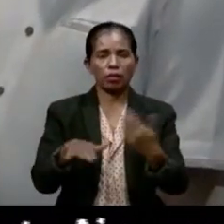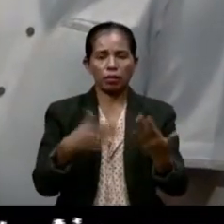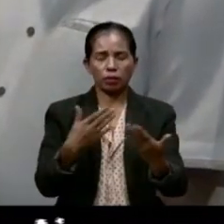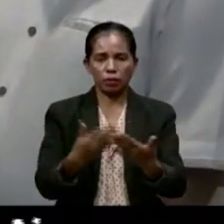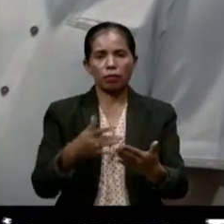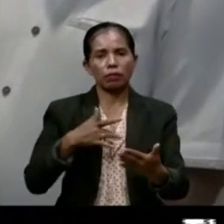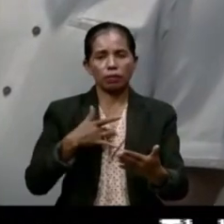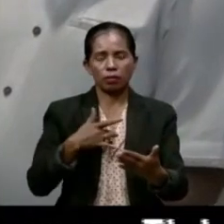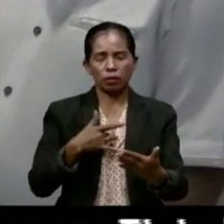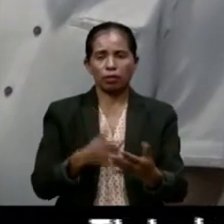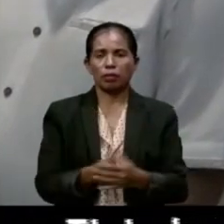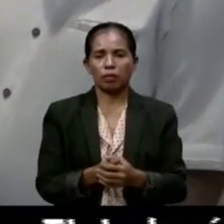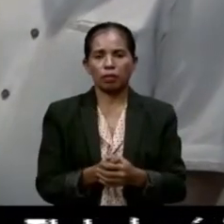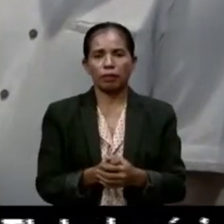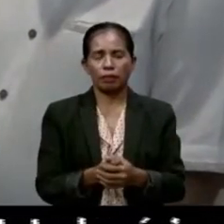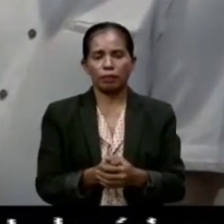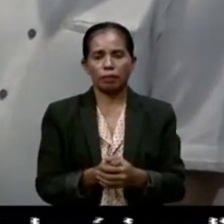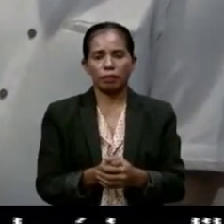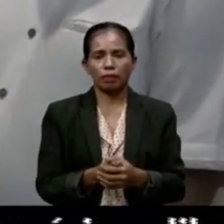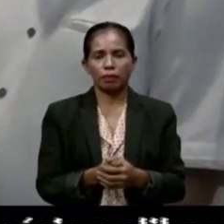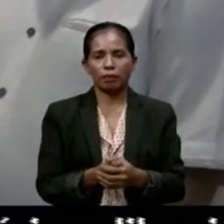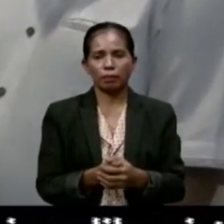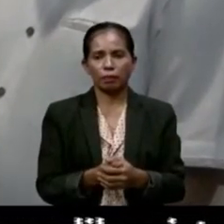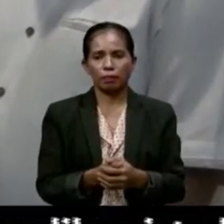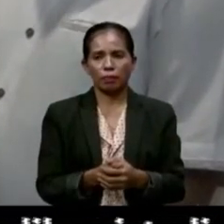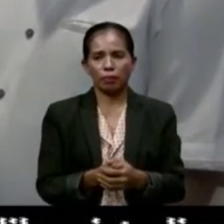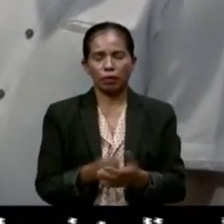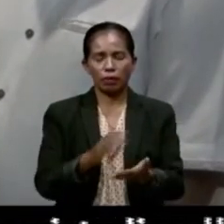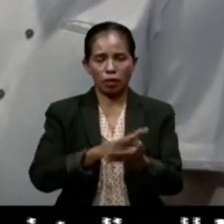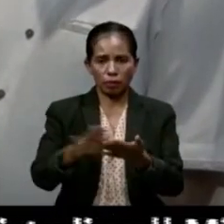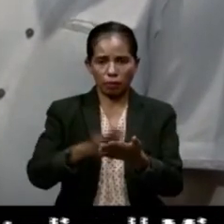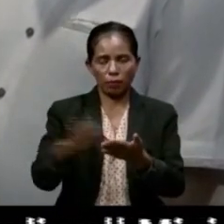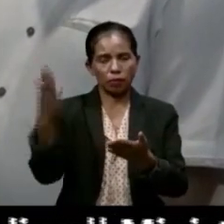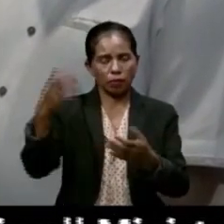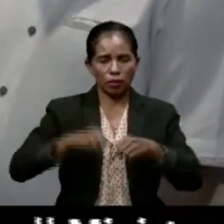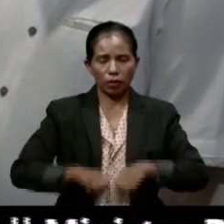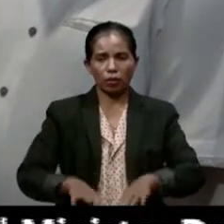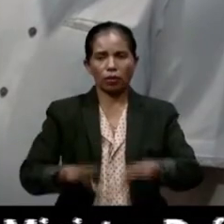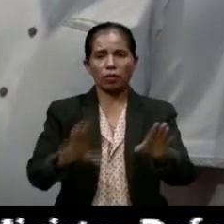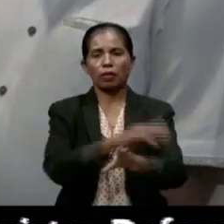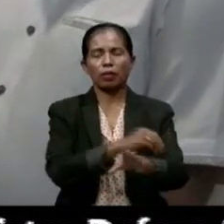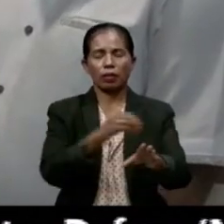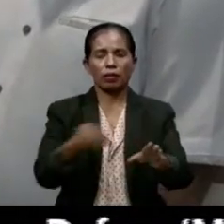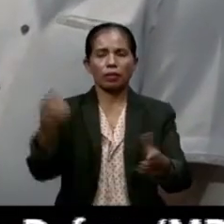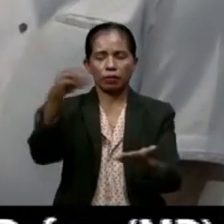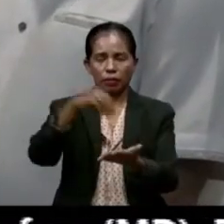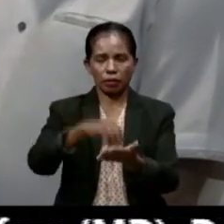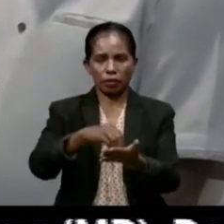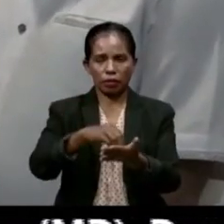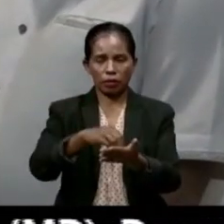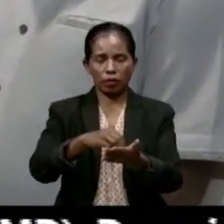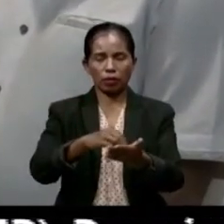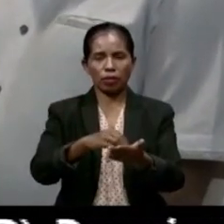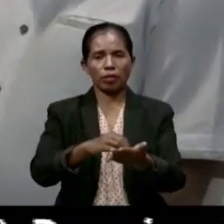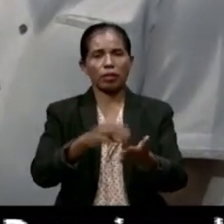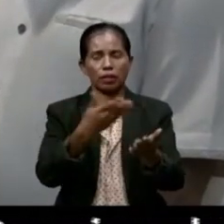exemplo a tu monta a tua limpeza e tacitol. A tu monta barricada, sirene